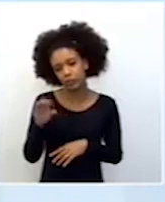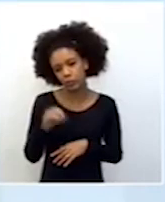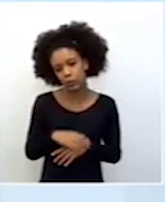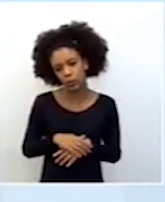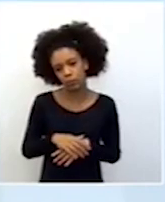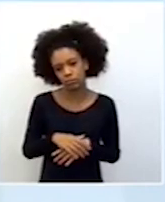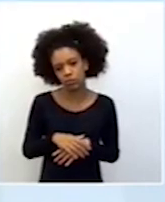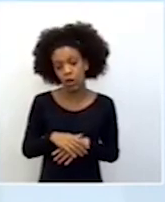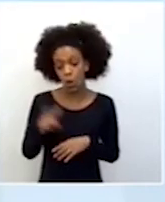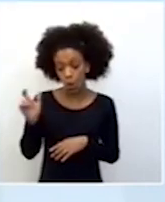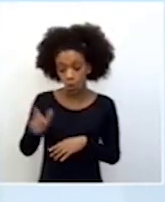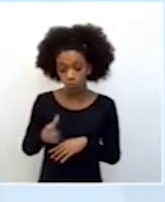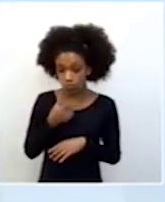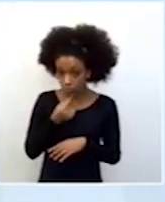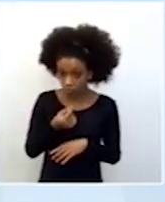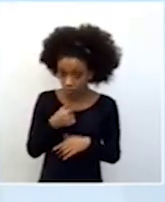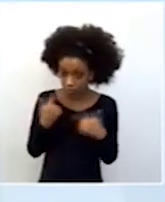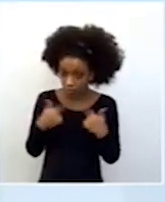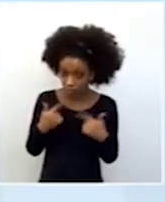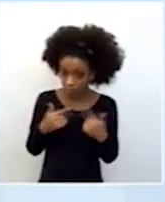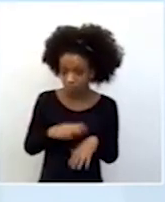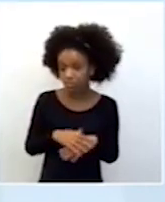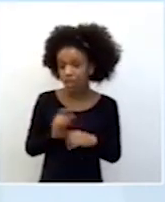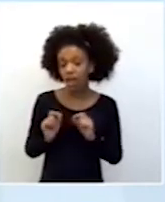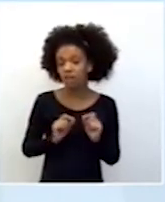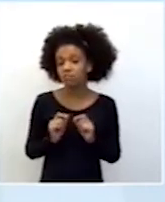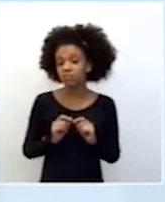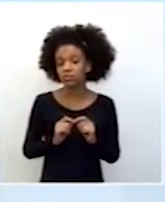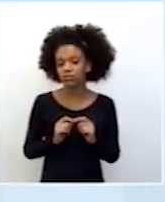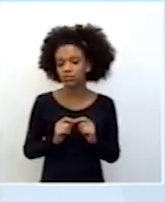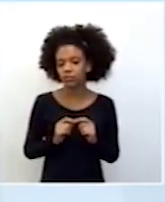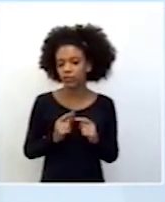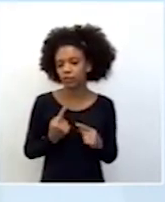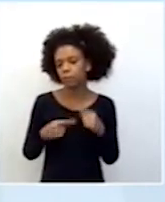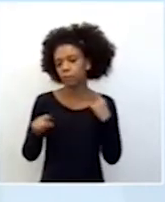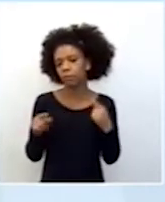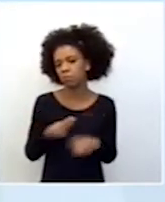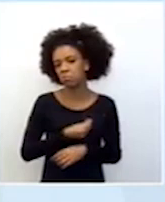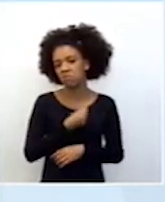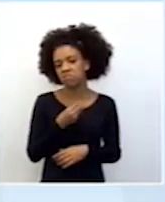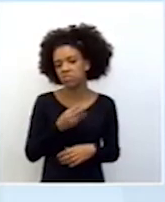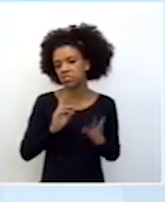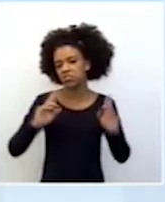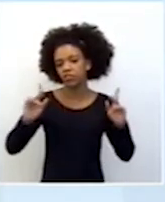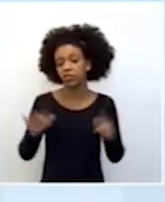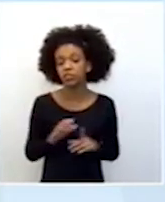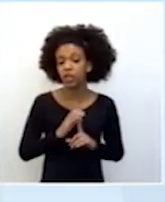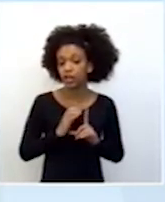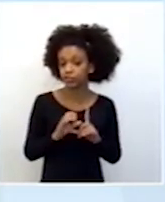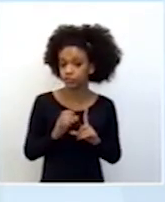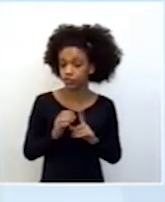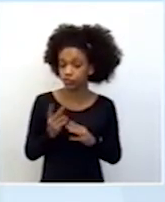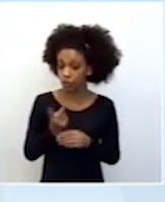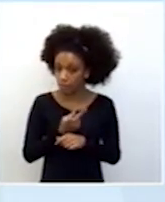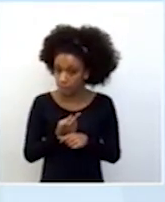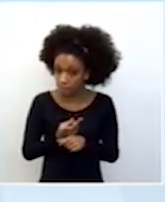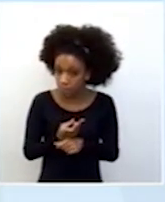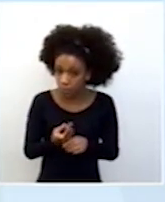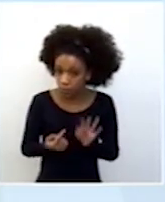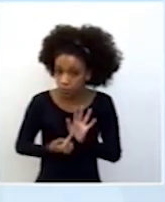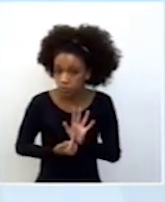humano, daquilo que foge à normalidade das ações dos homens ao cotidiano. As charges procuram expor